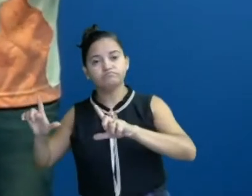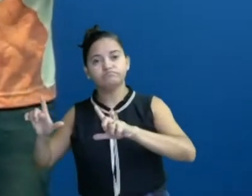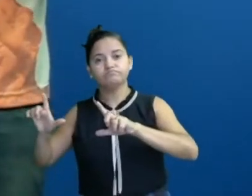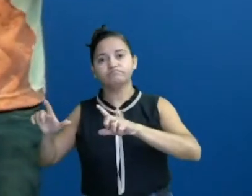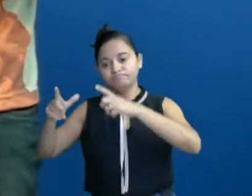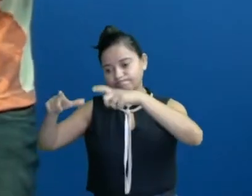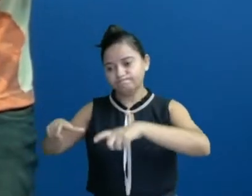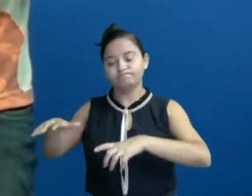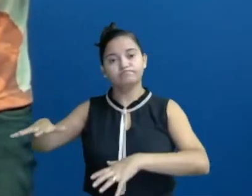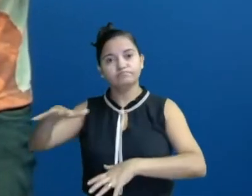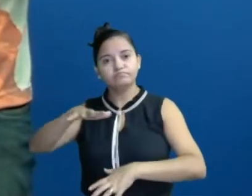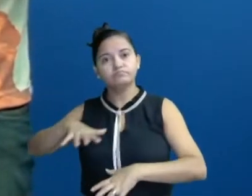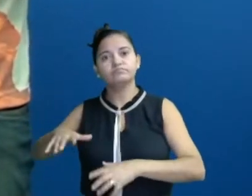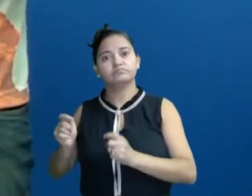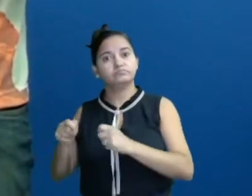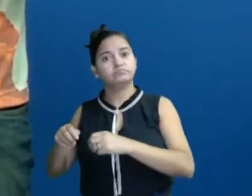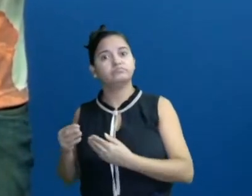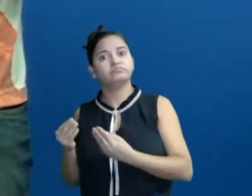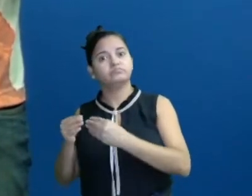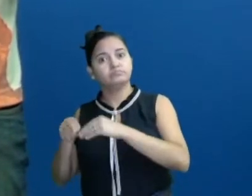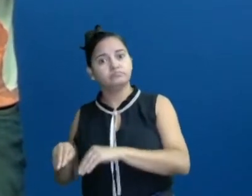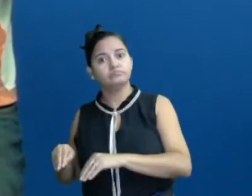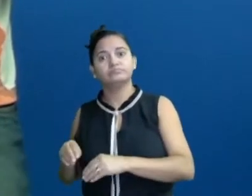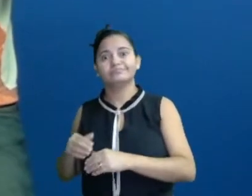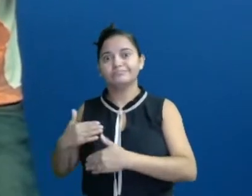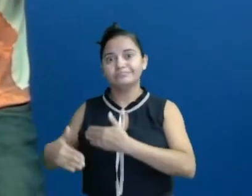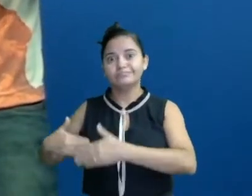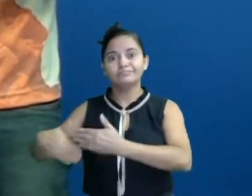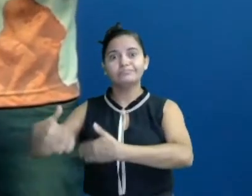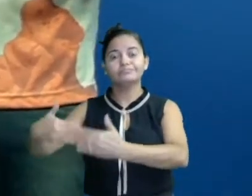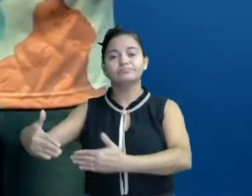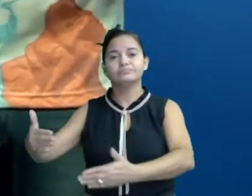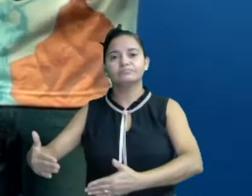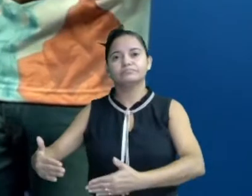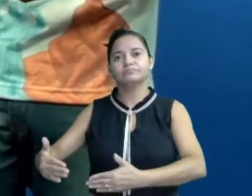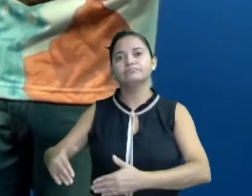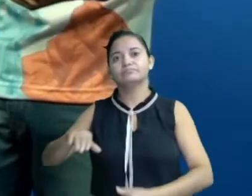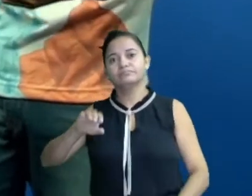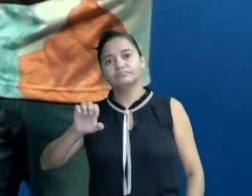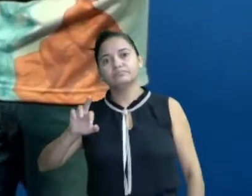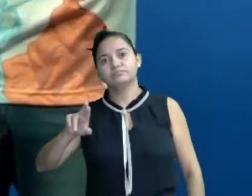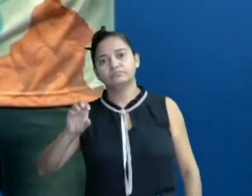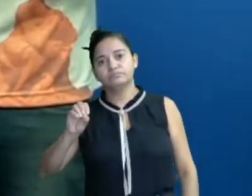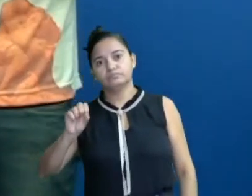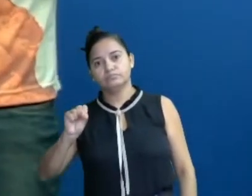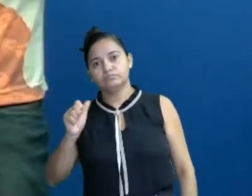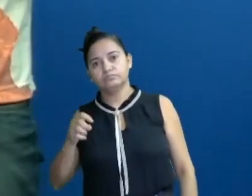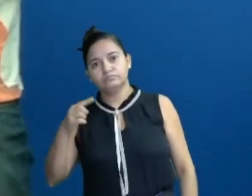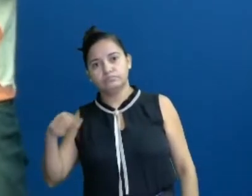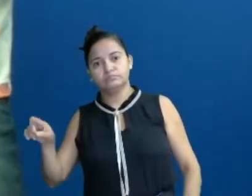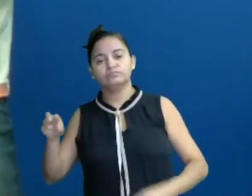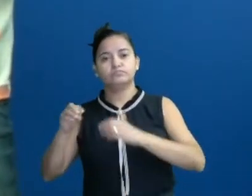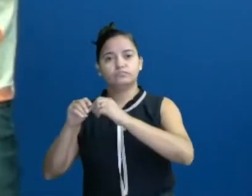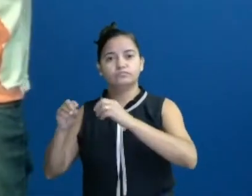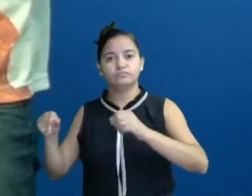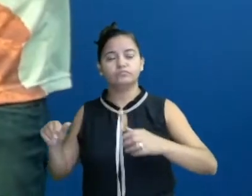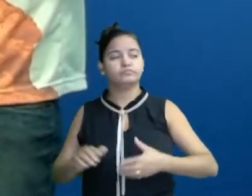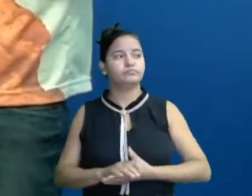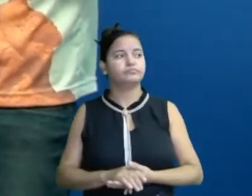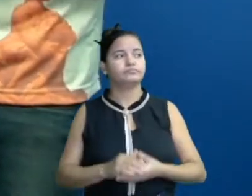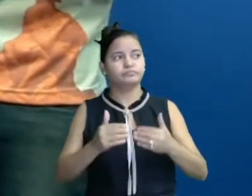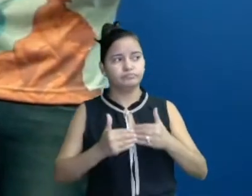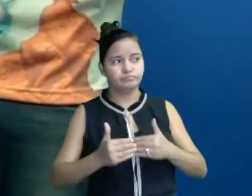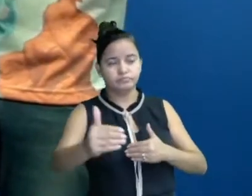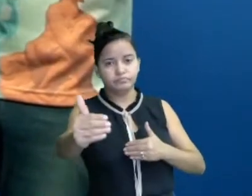e acabar promovendo uma aceleração do processo erosivo do solo. Portanto, ao longo dessa nossa aula,